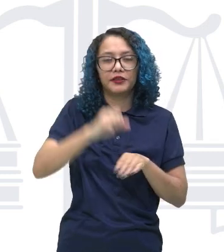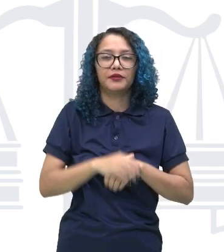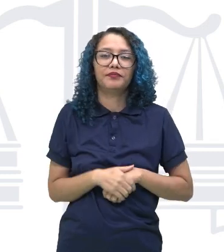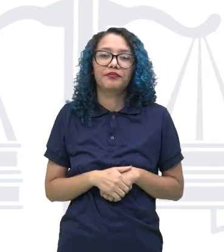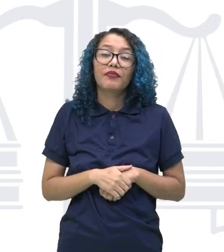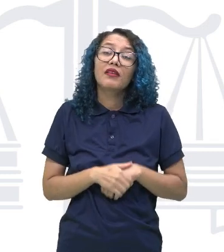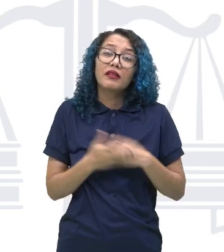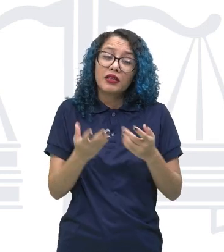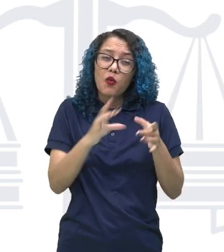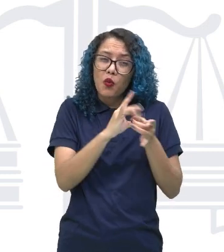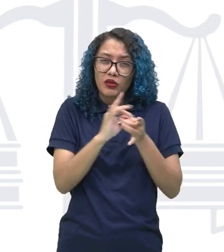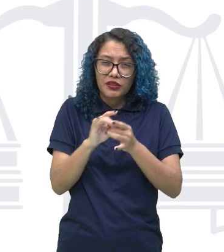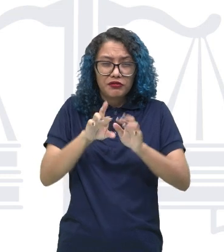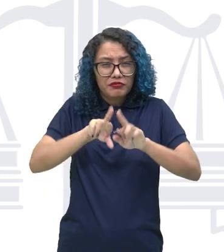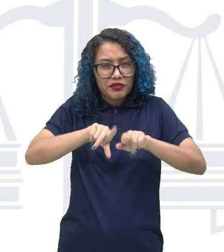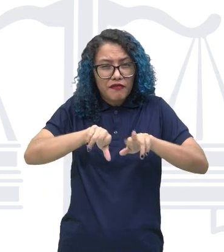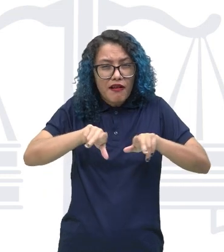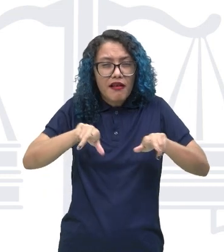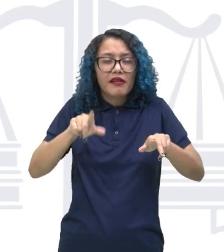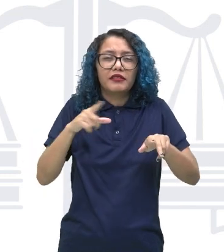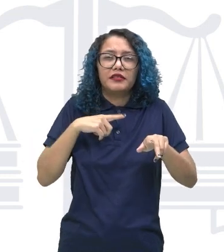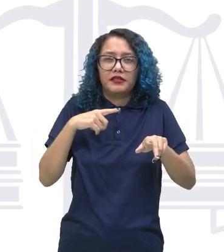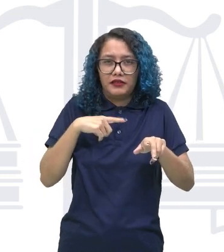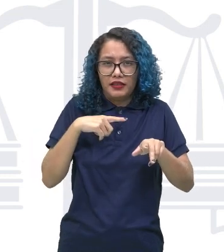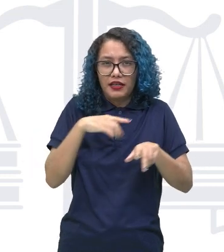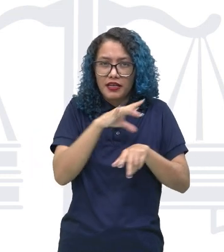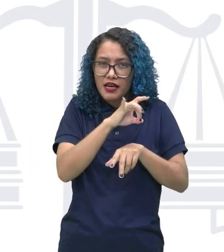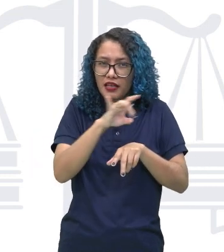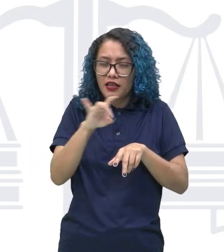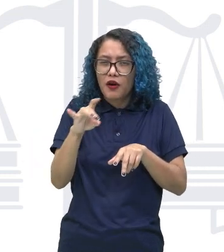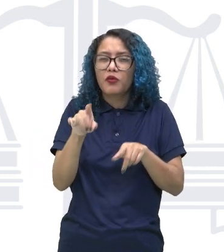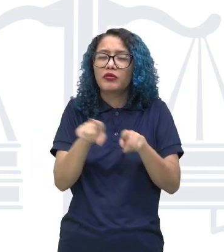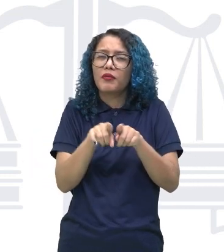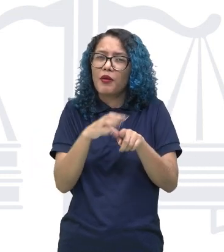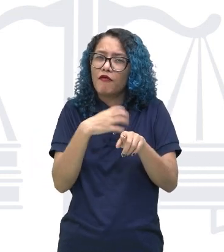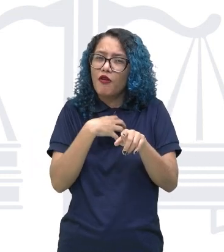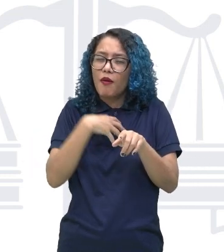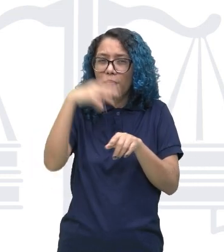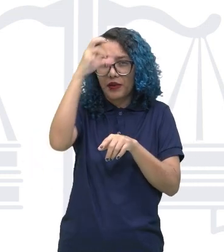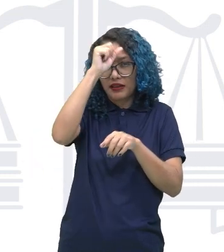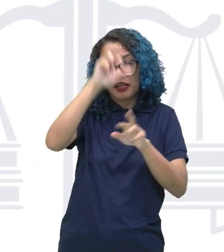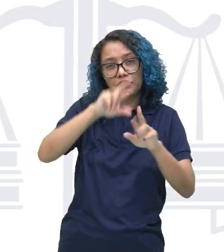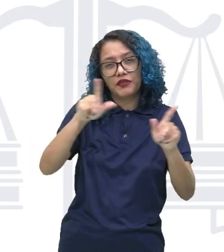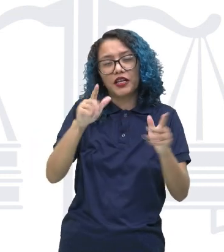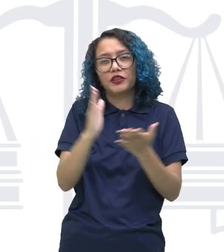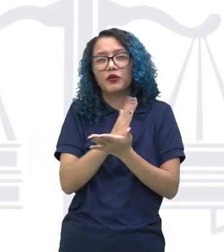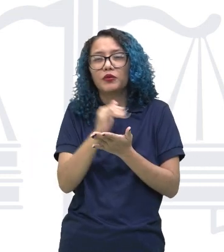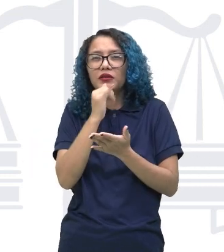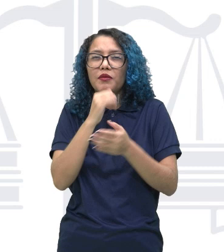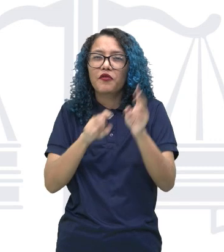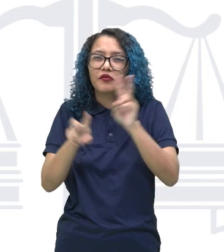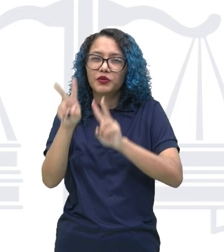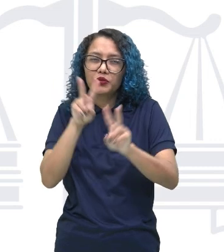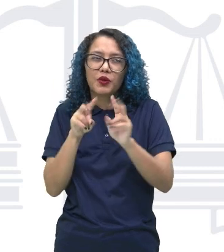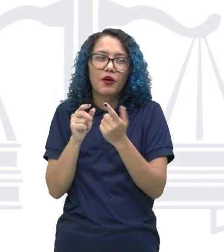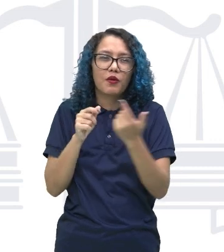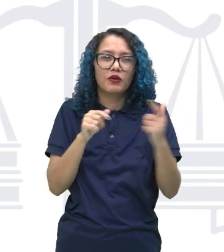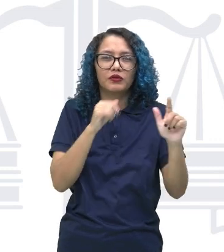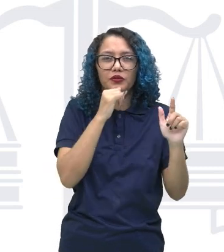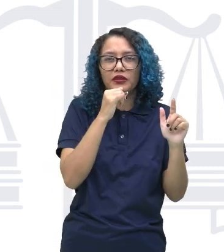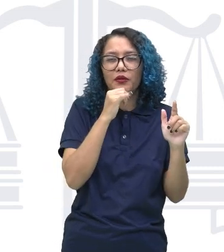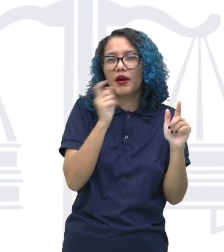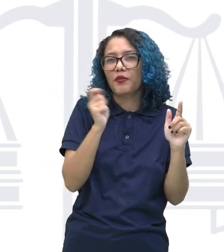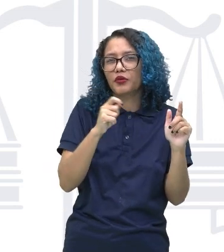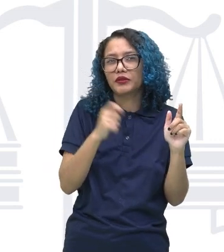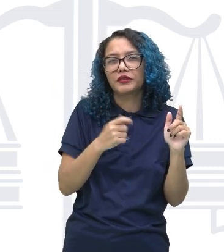diferentes, nós acabamos de falar aqui que cada um aprende de uma forma diferente, alguns são mais visuais, né? Outros conseguem